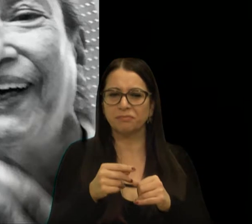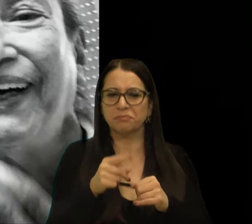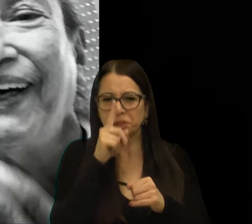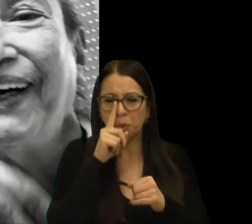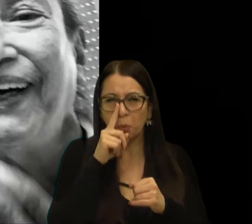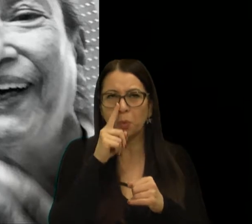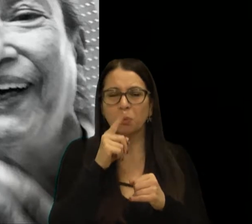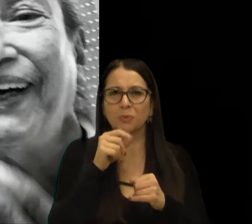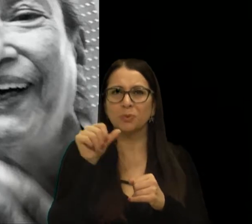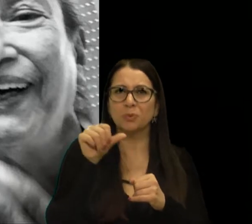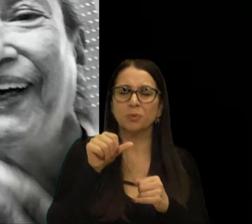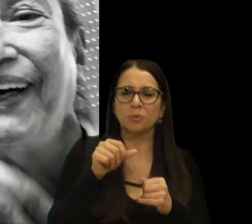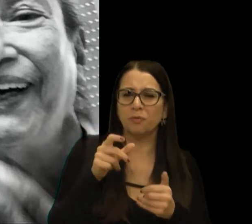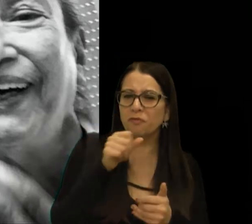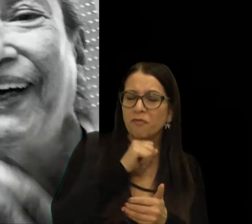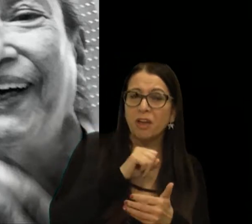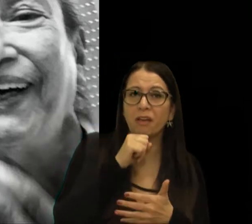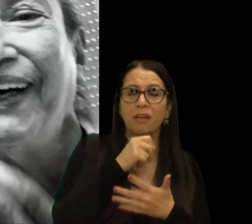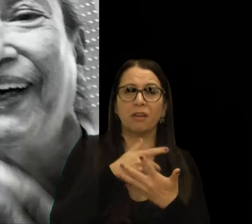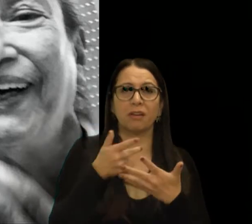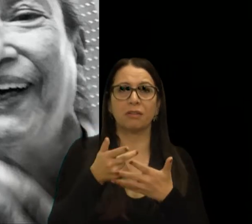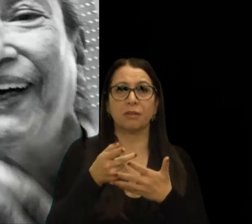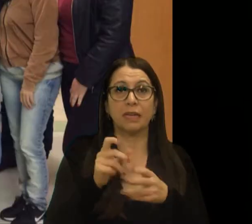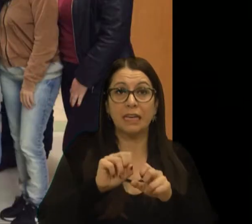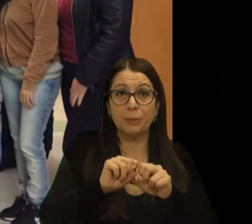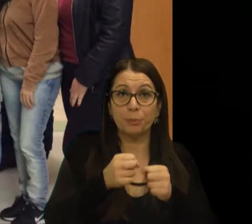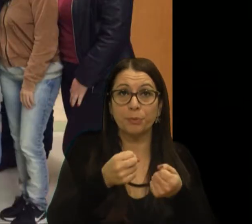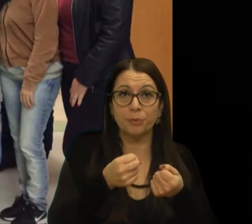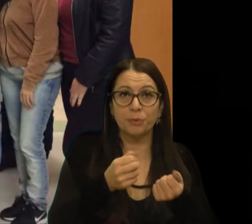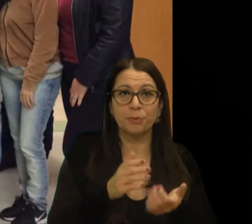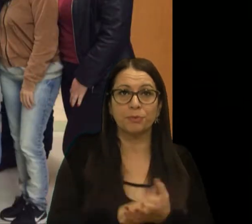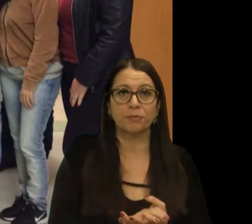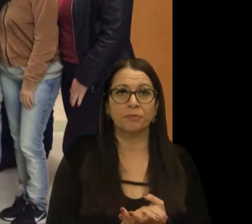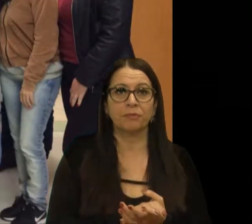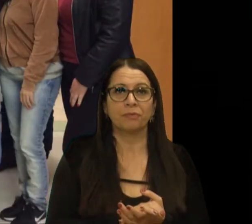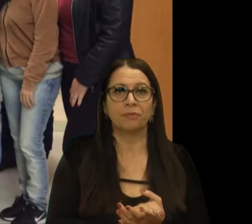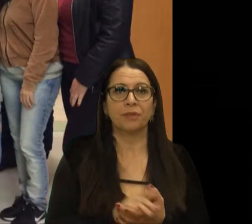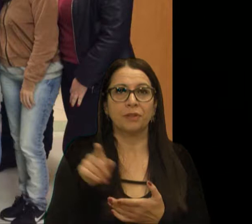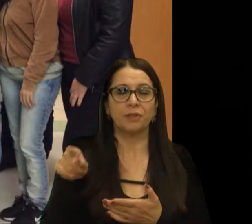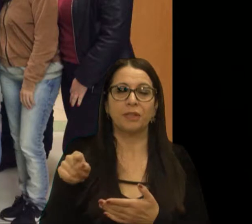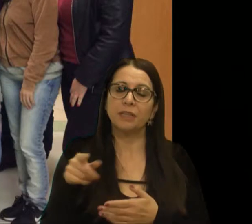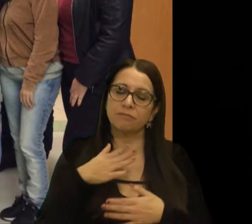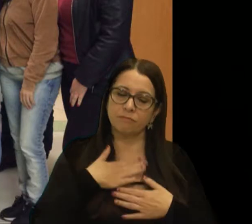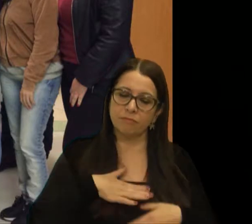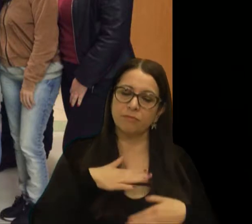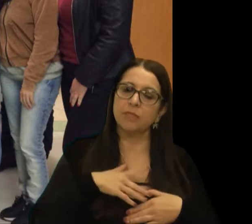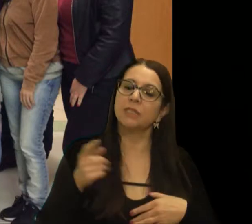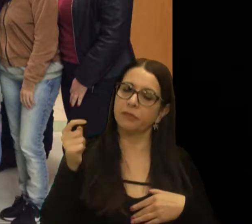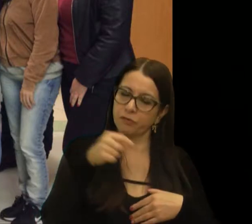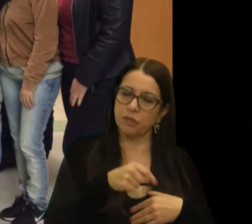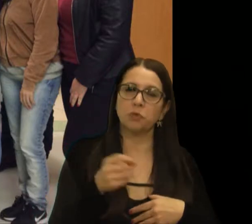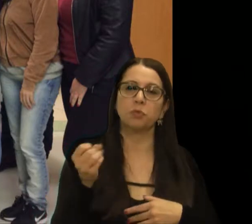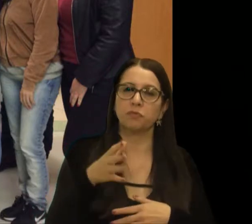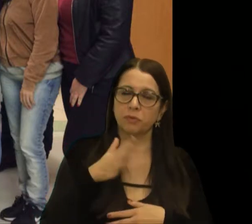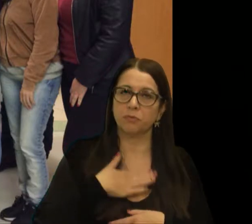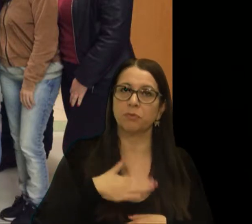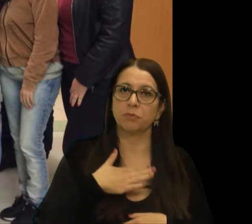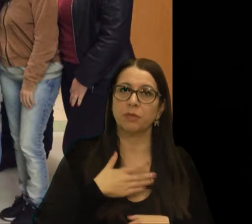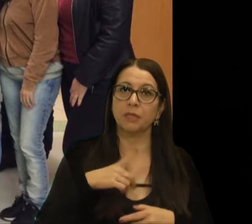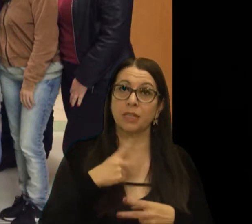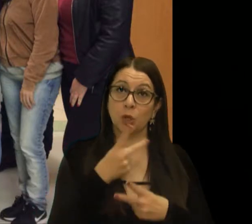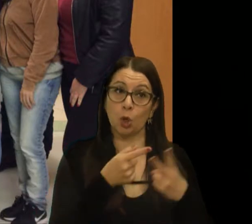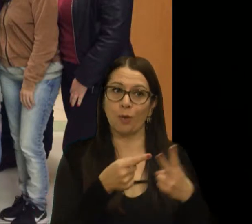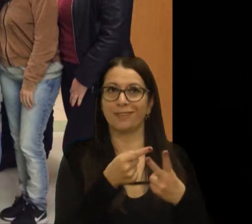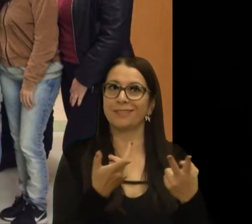de trabalhar, acabou quebrando, e o Sandro sempre nos acalmando, não, está vindo, e agora a gente tem